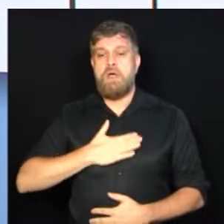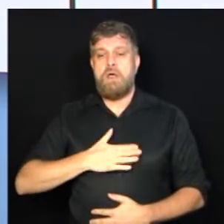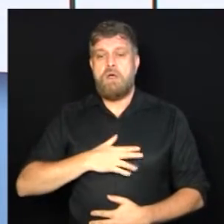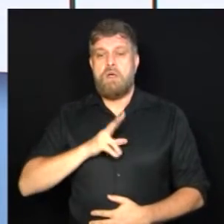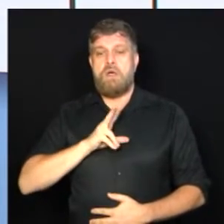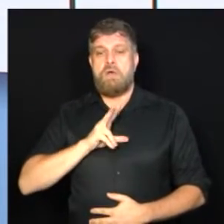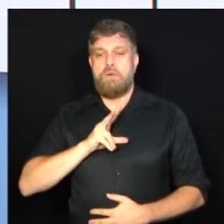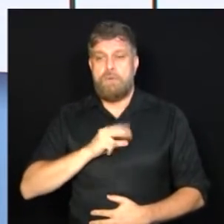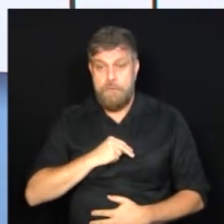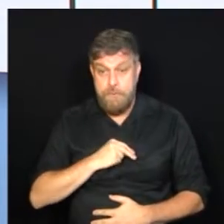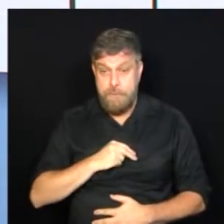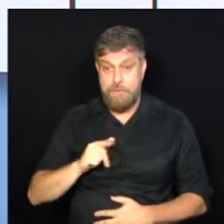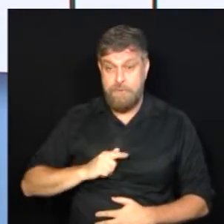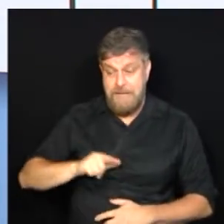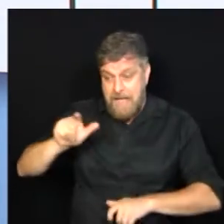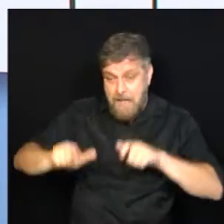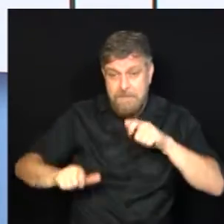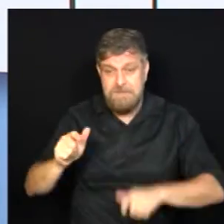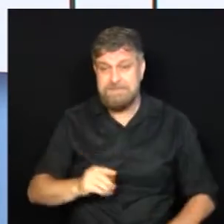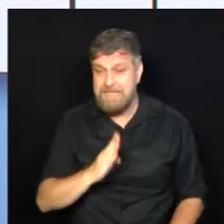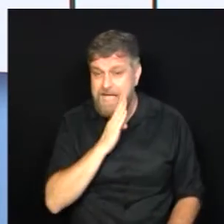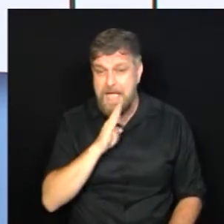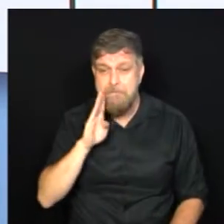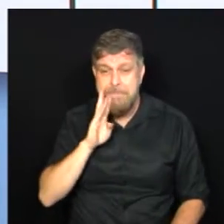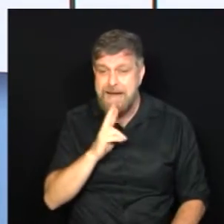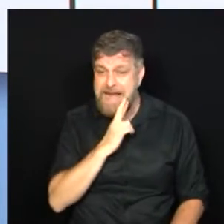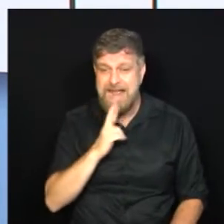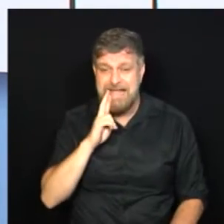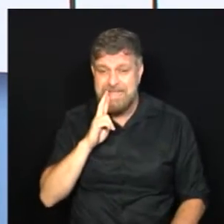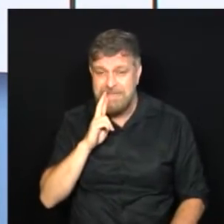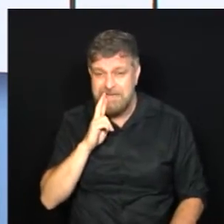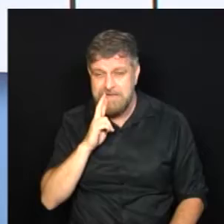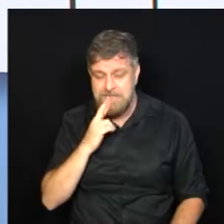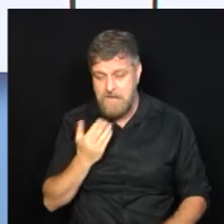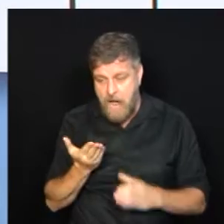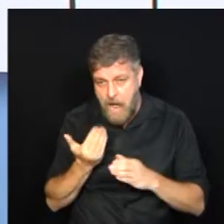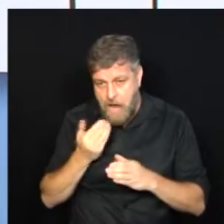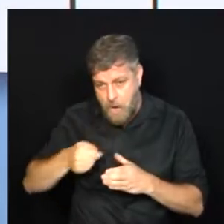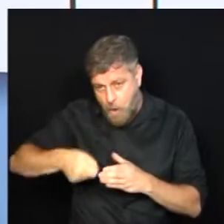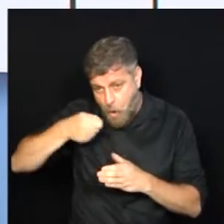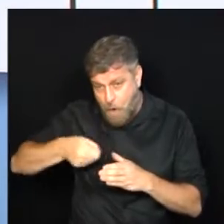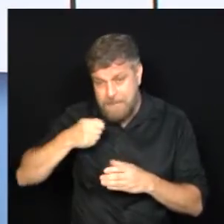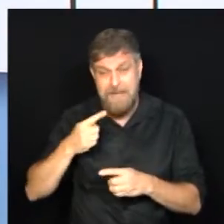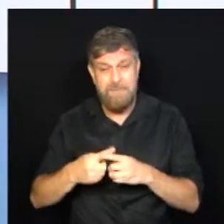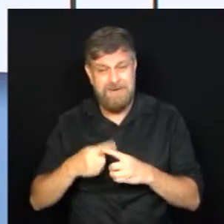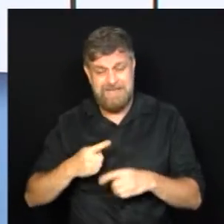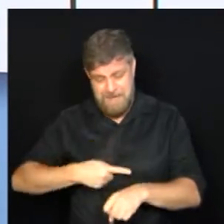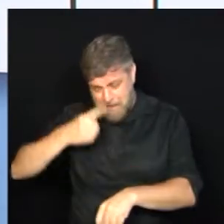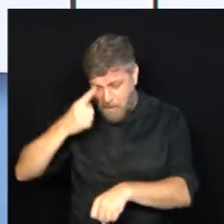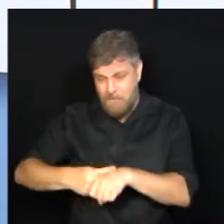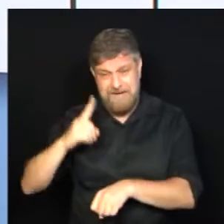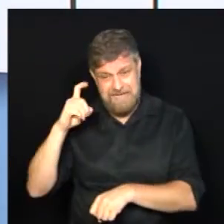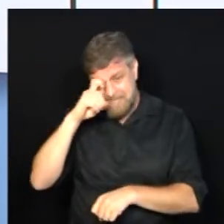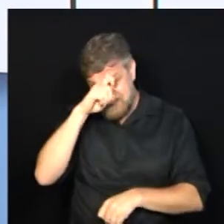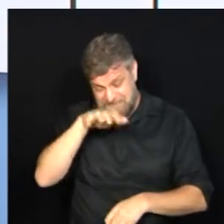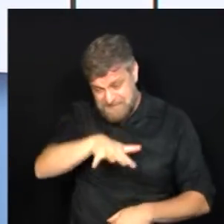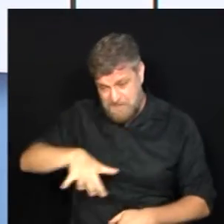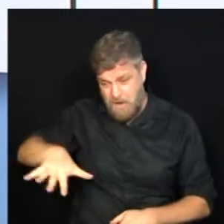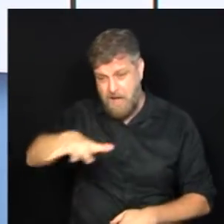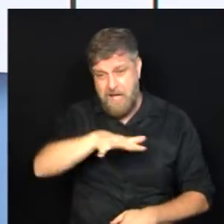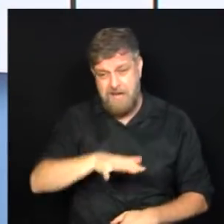aos proprietários de bares e restaurantes. Por quê? Apesar do momento difícil que passa o